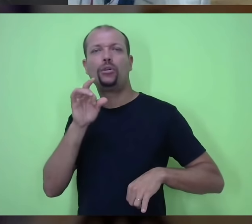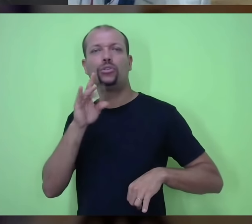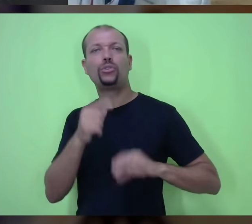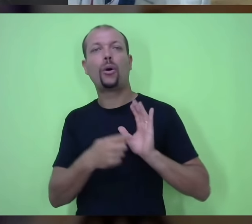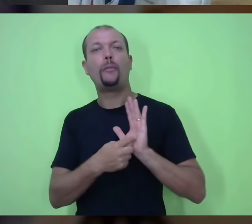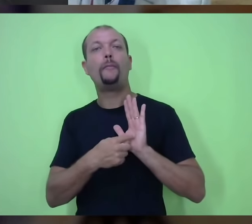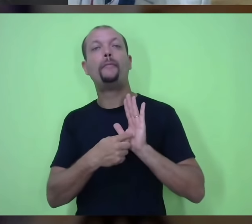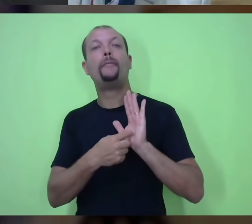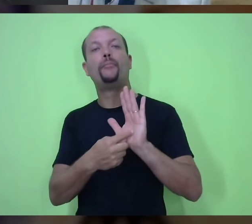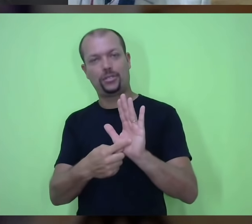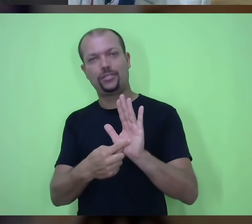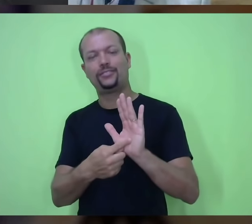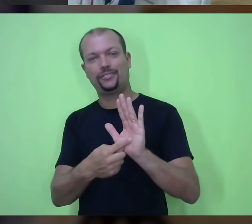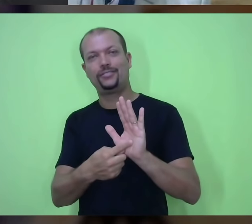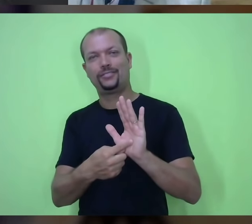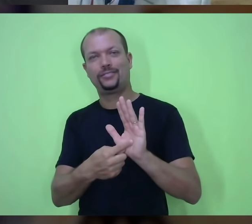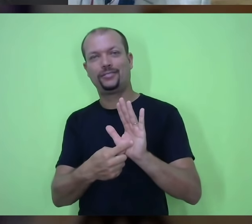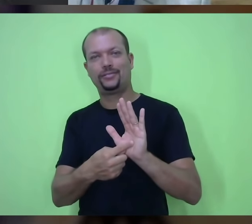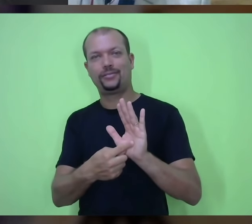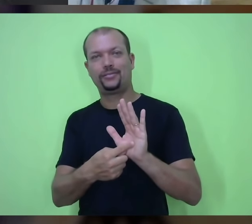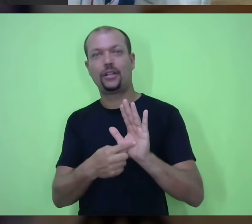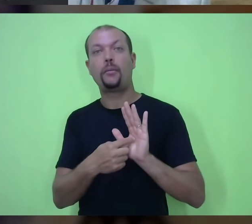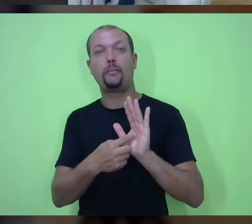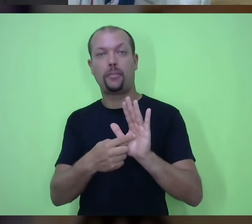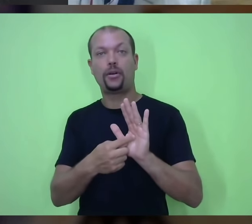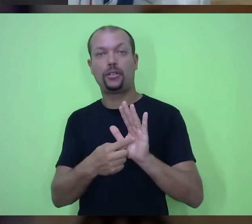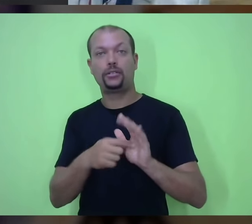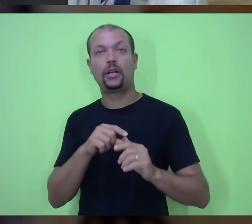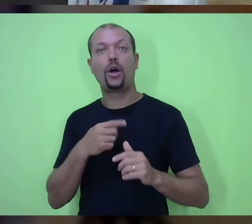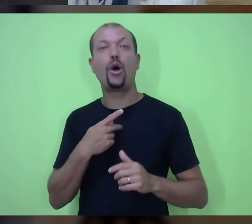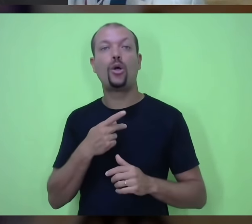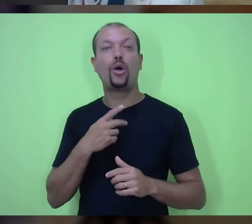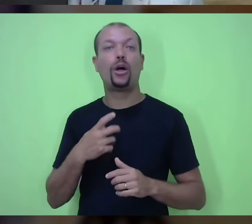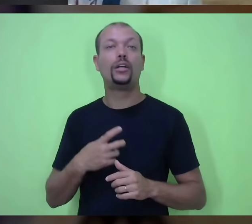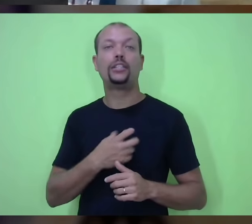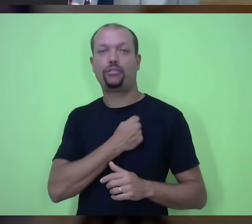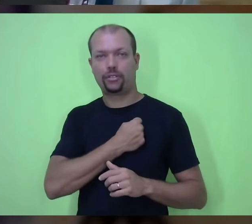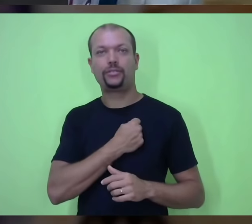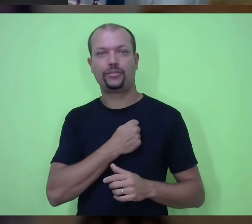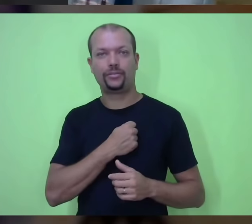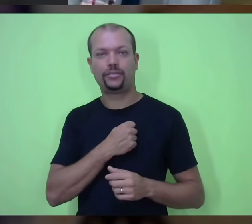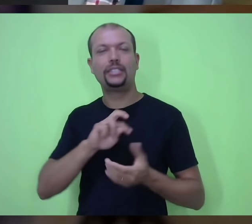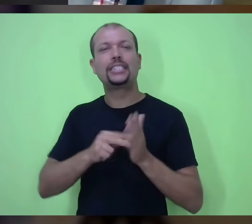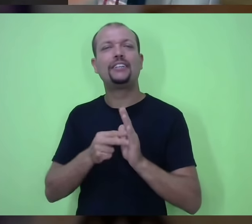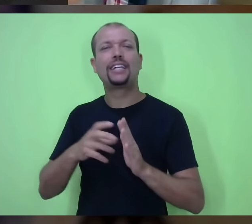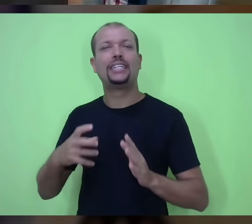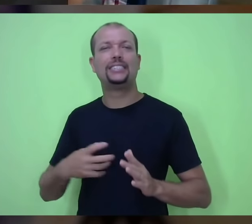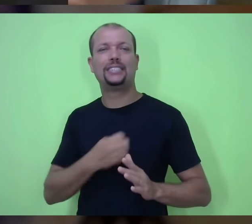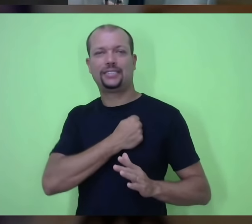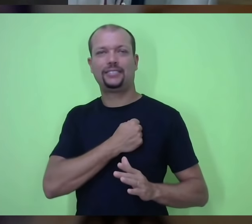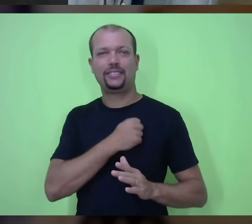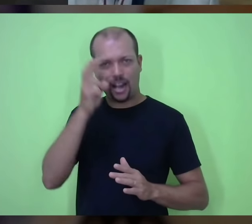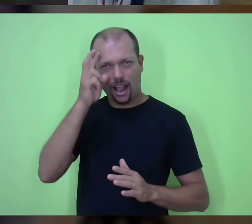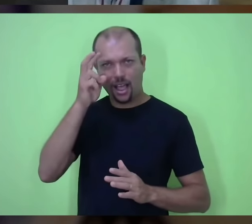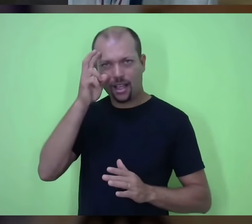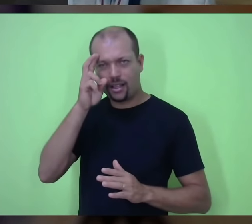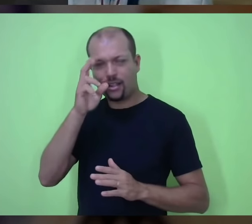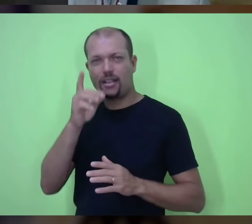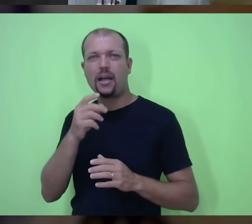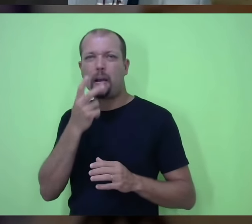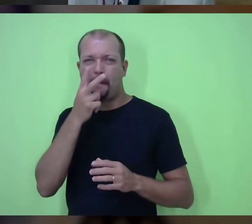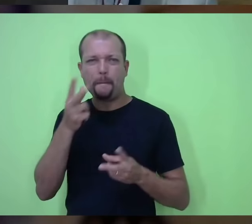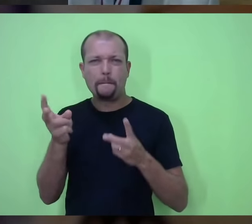ser o nosso resgate, o pagamento da dívida. Então, ao mesmo tempo que você vê um jogo